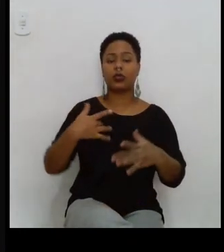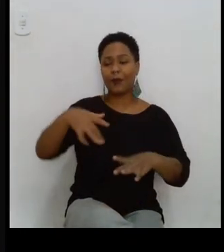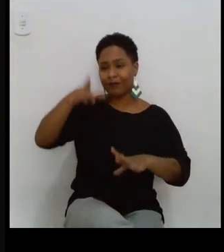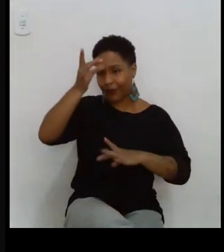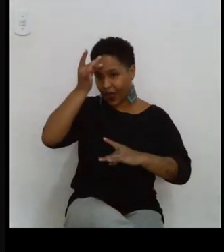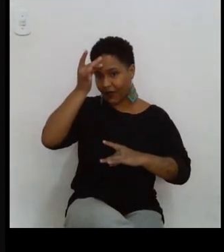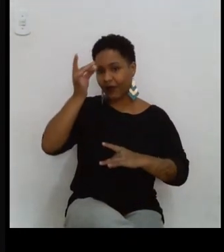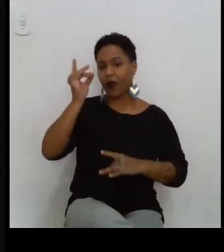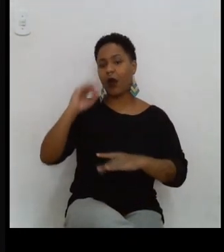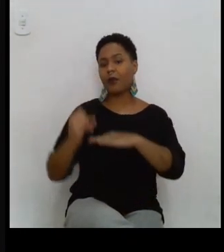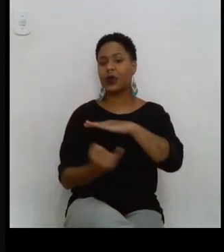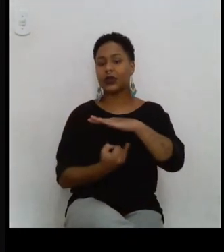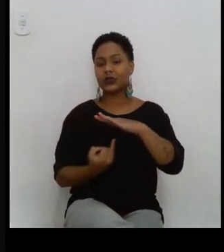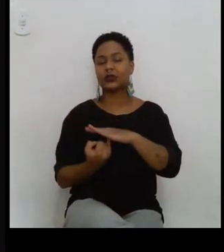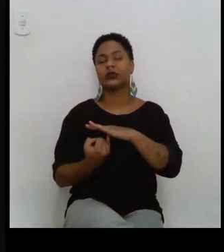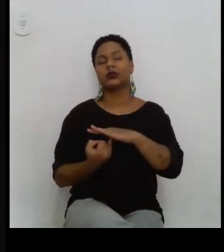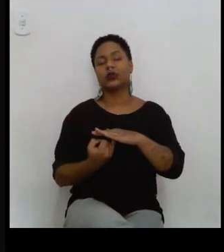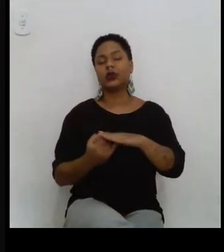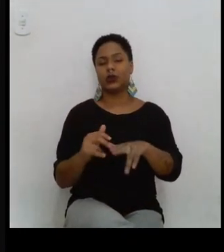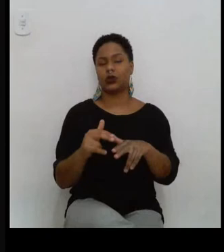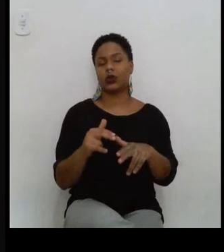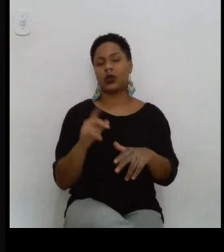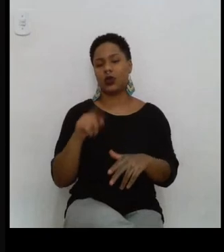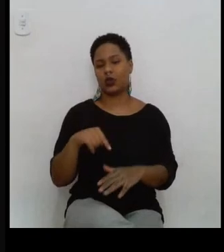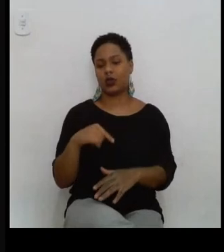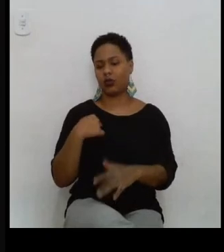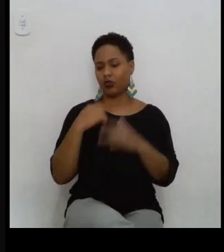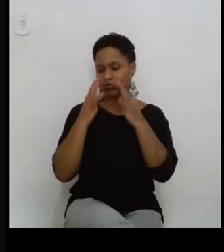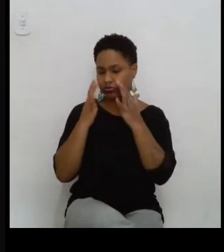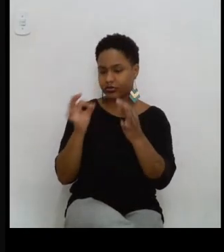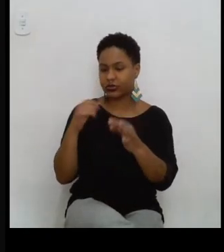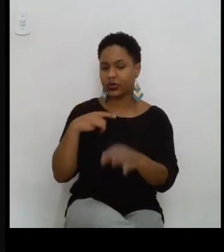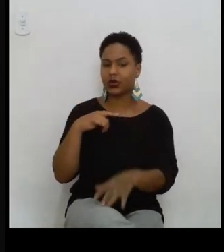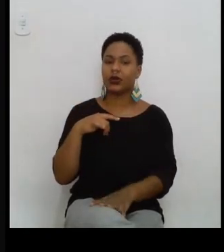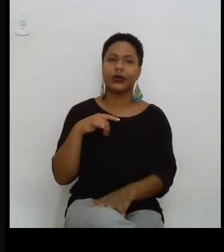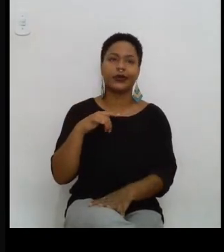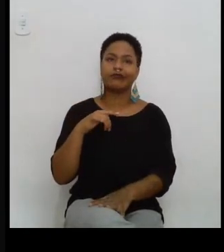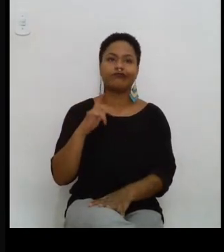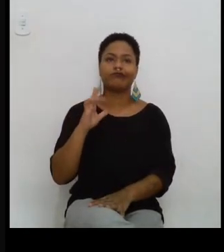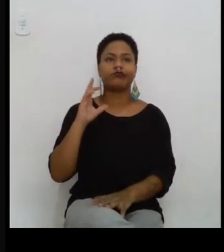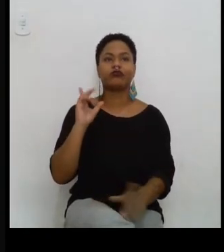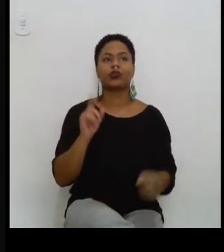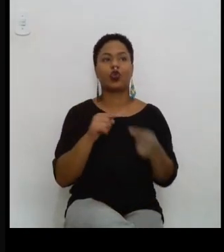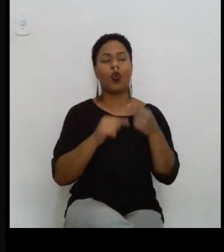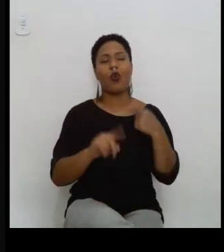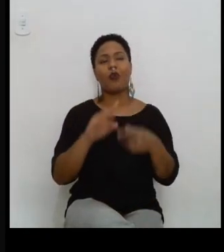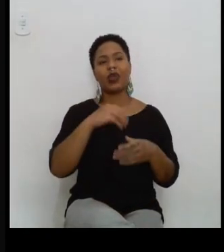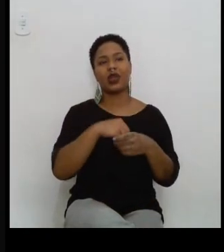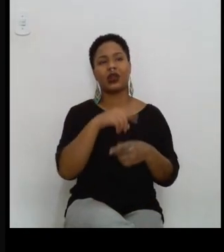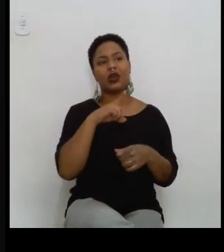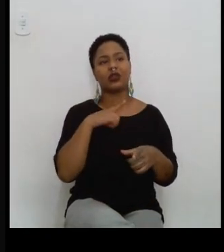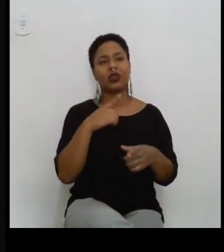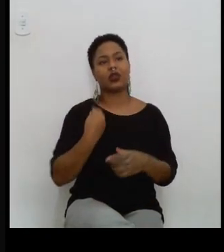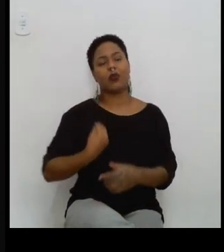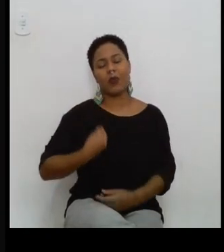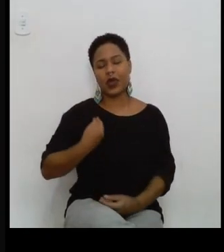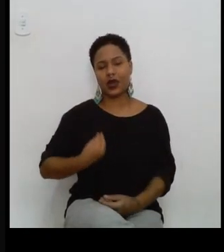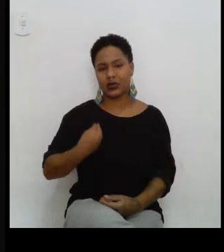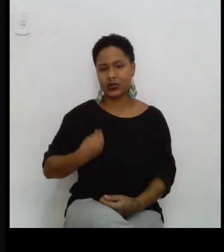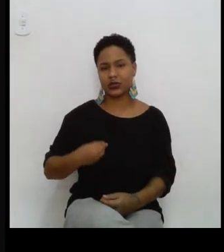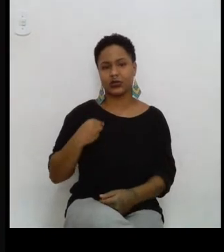funcional pela qual se chama ela não sabe dentro desse formato dessa presença desse